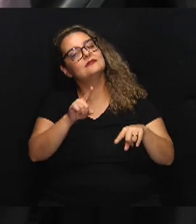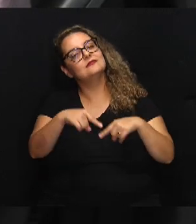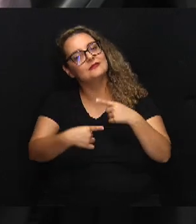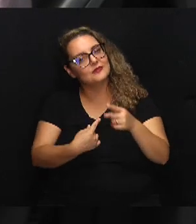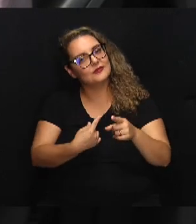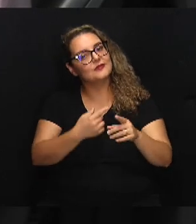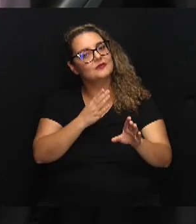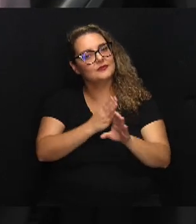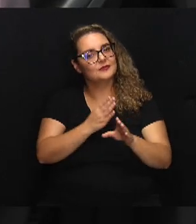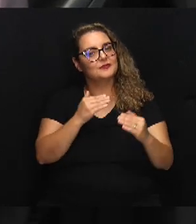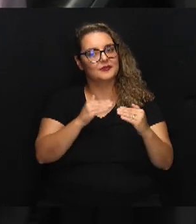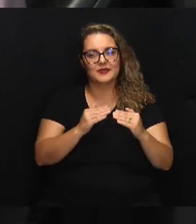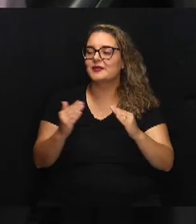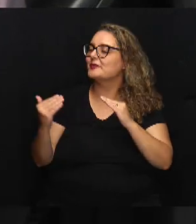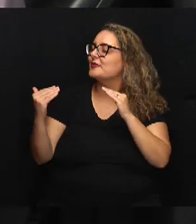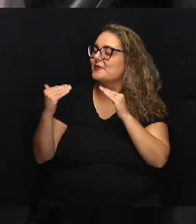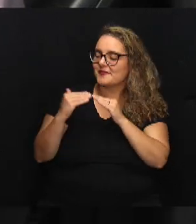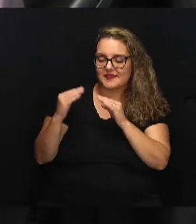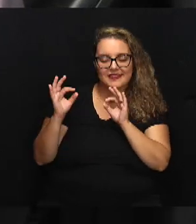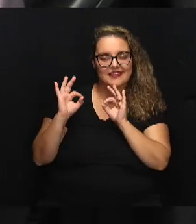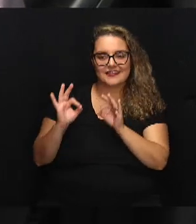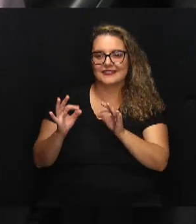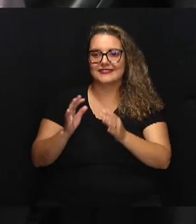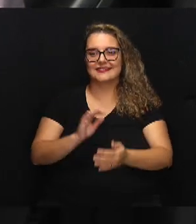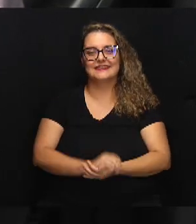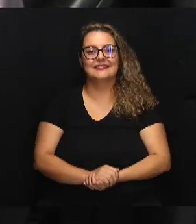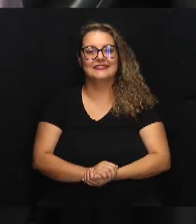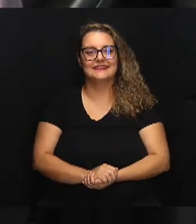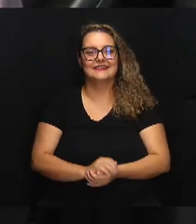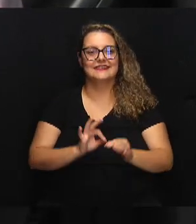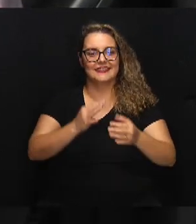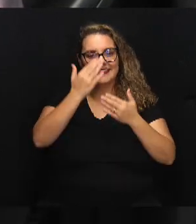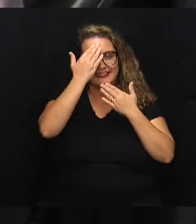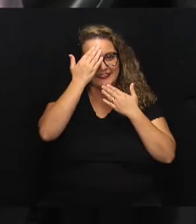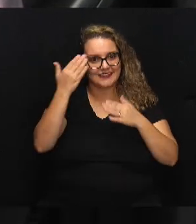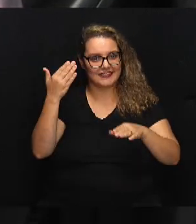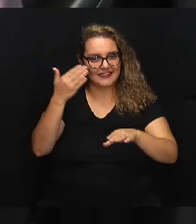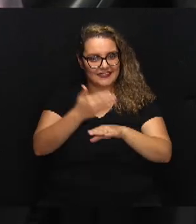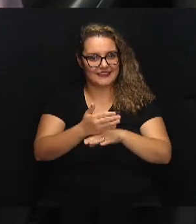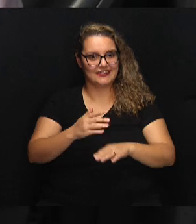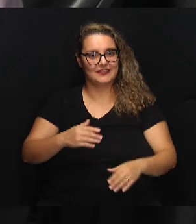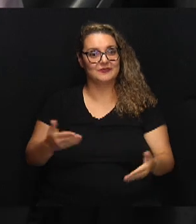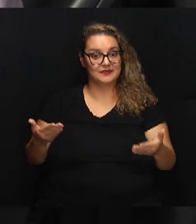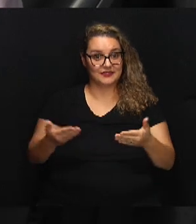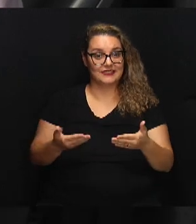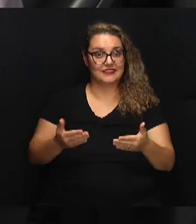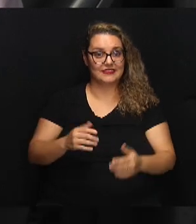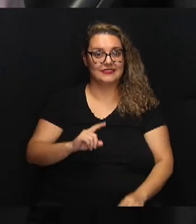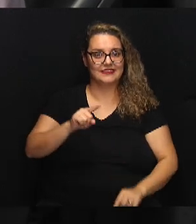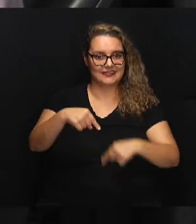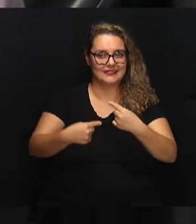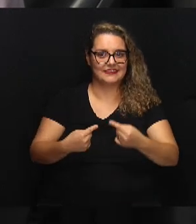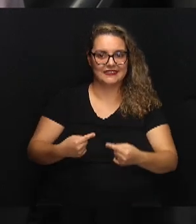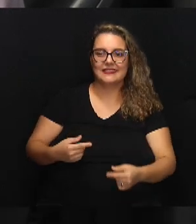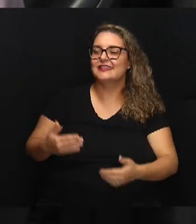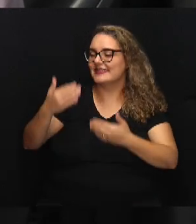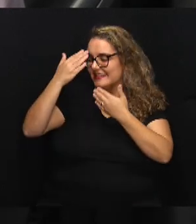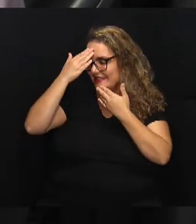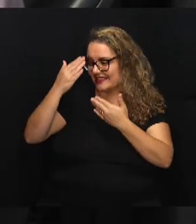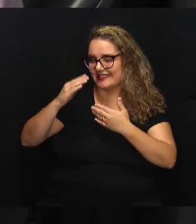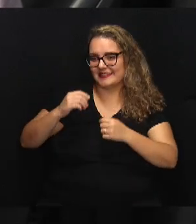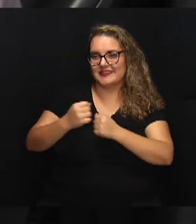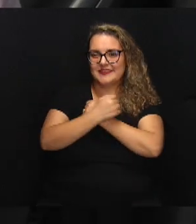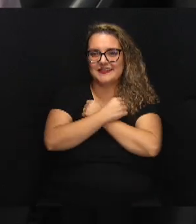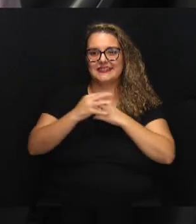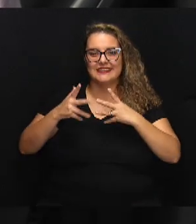próximo encontro, combinado? Combinadíssimo. Bora Então, lá. Tá certo. Eu agradeço a sua participação por hoje. Obrigado. E até a próxima. Também agradeço. Um abraço